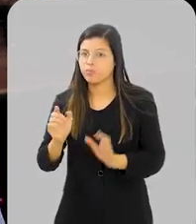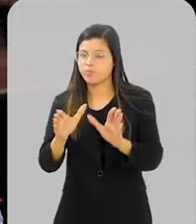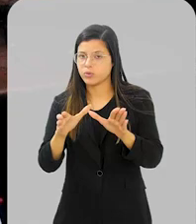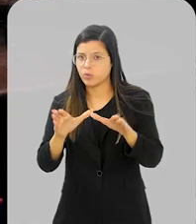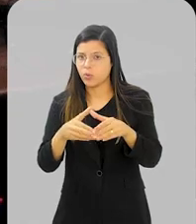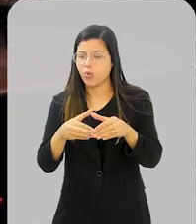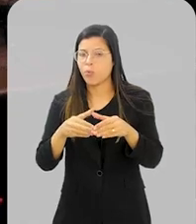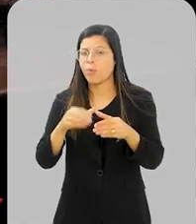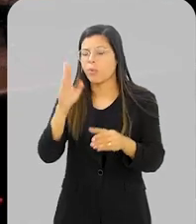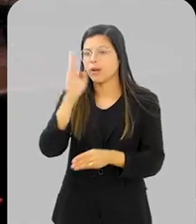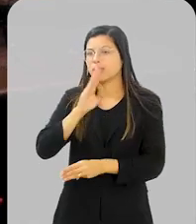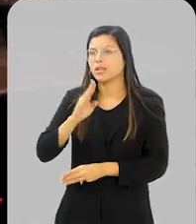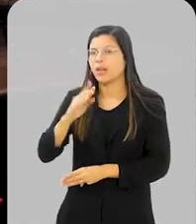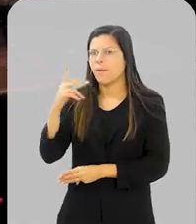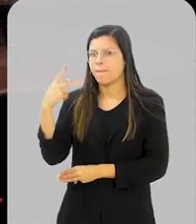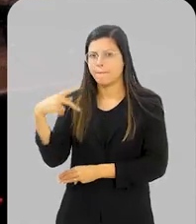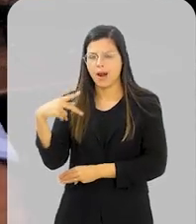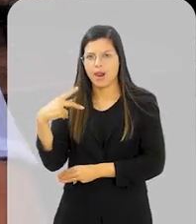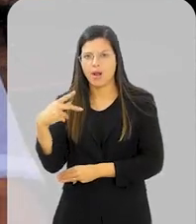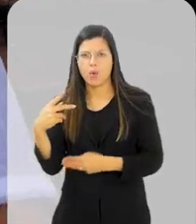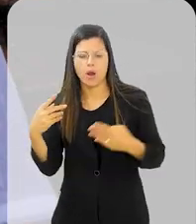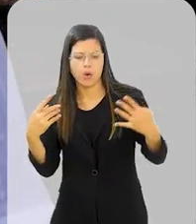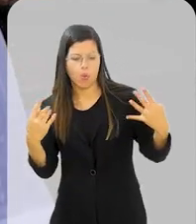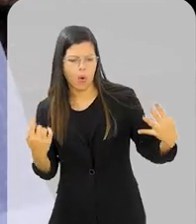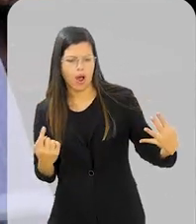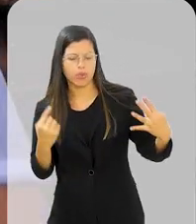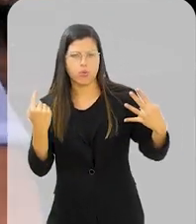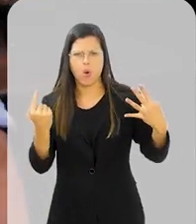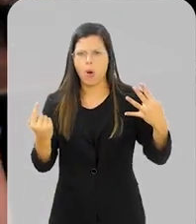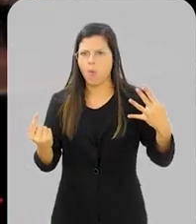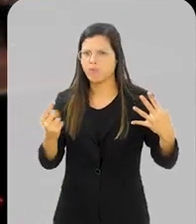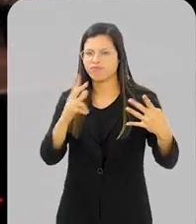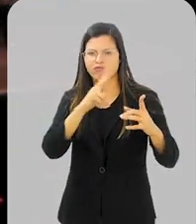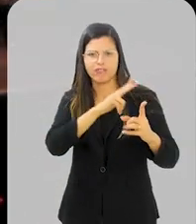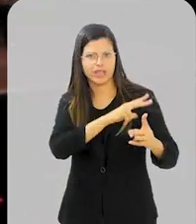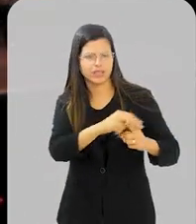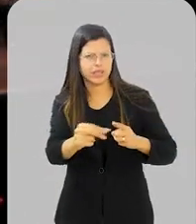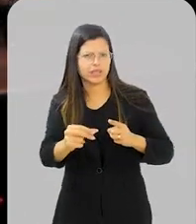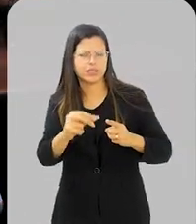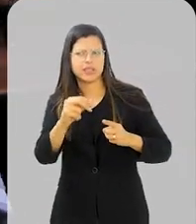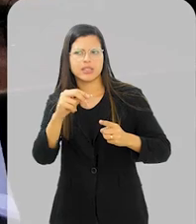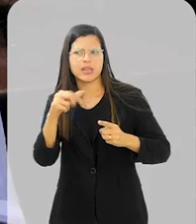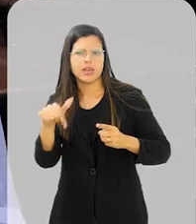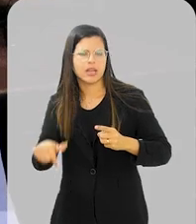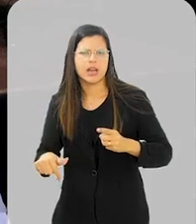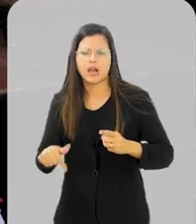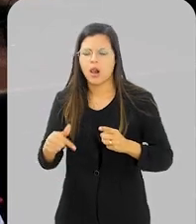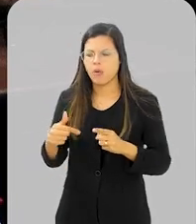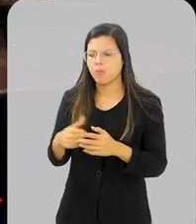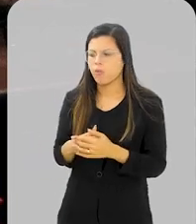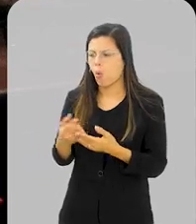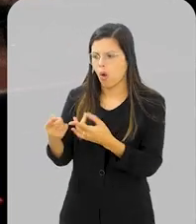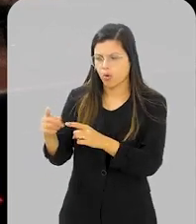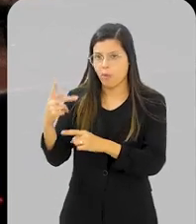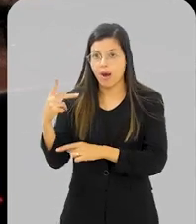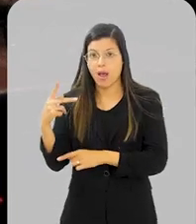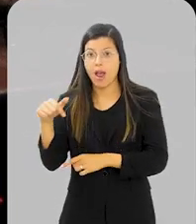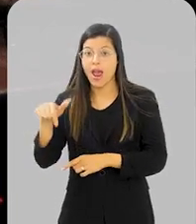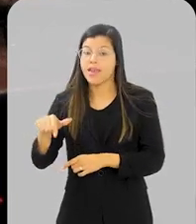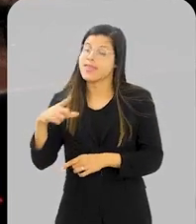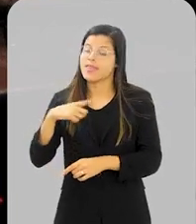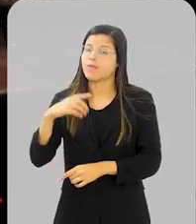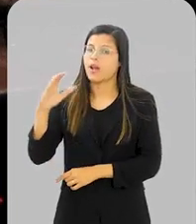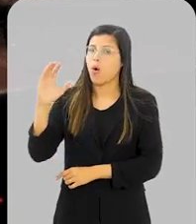no segundo jogo goleou o Paraguai. 4-1, demos de 4, o Paraguai caiu de 4. Aí veio a